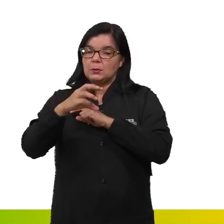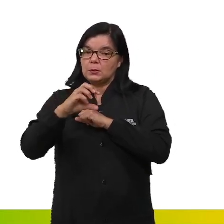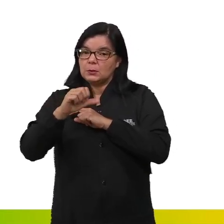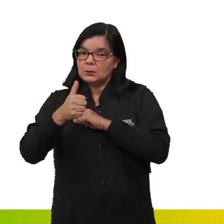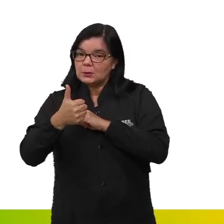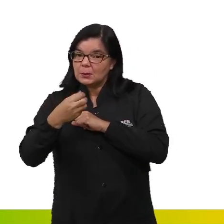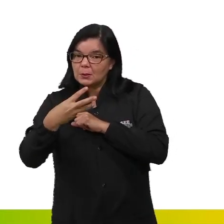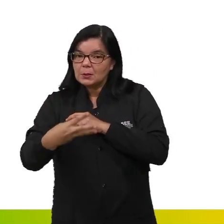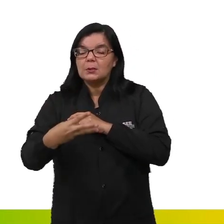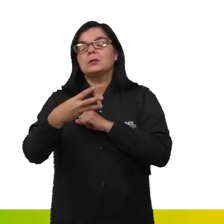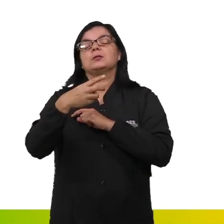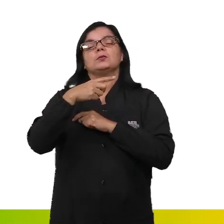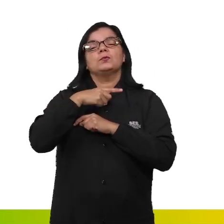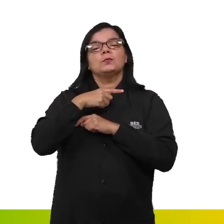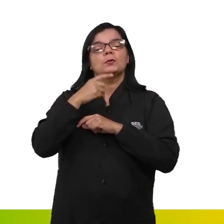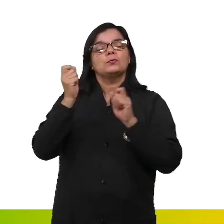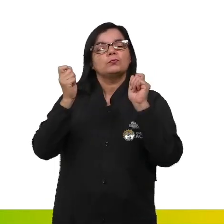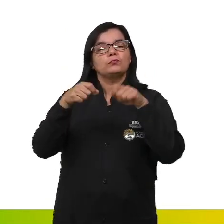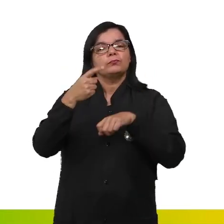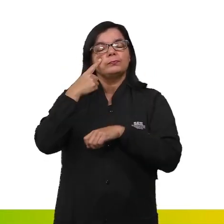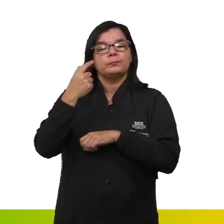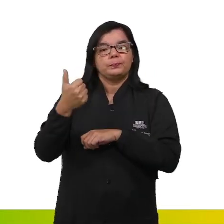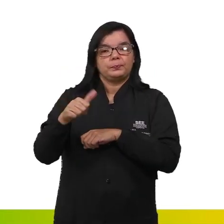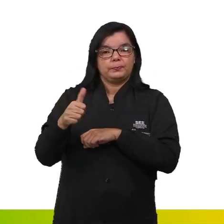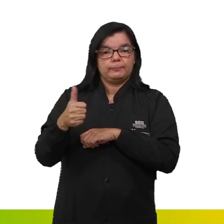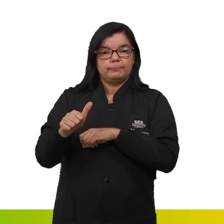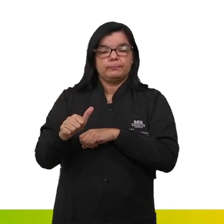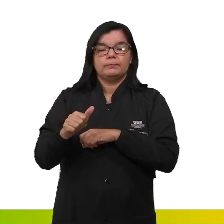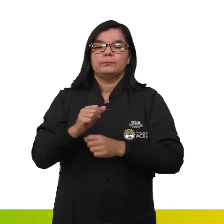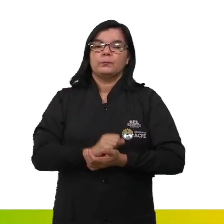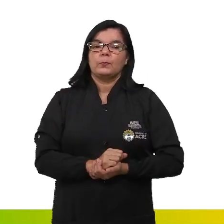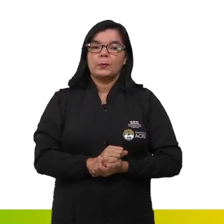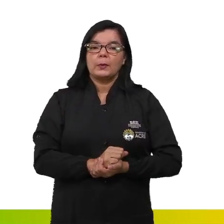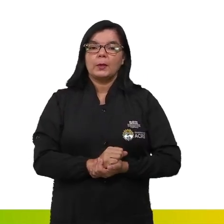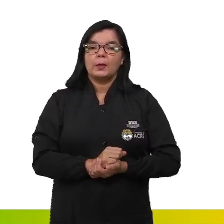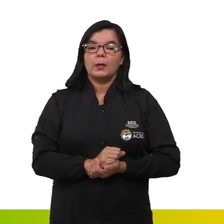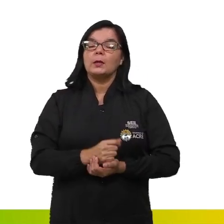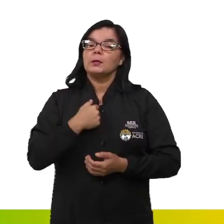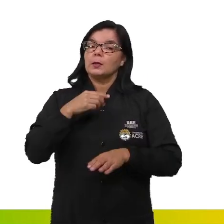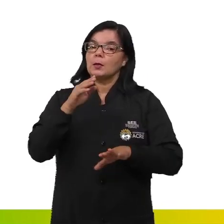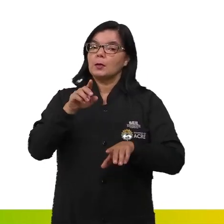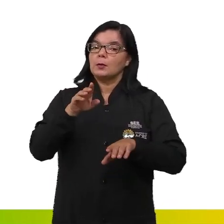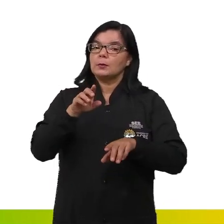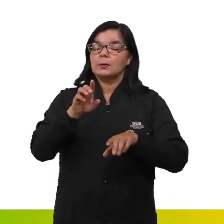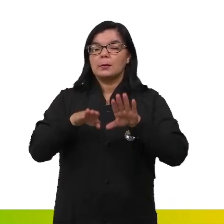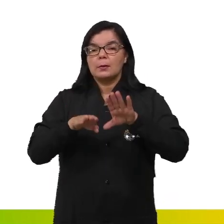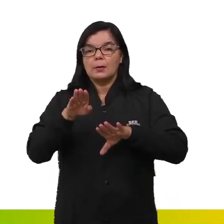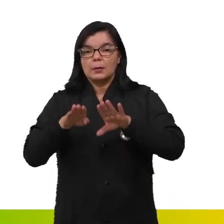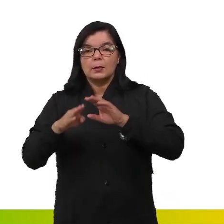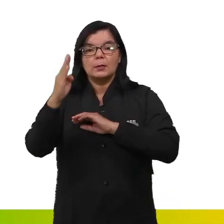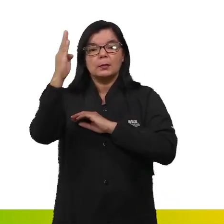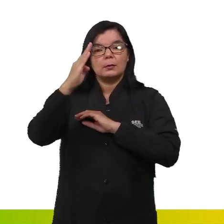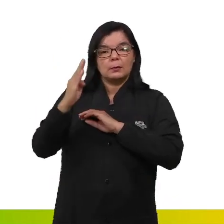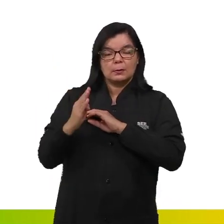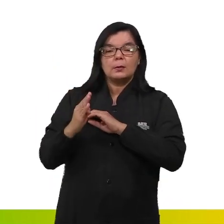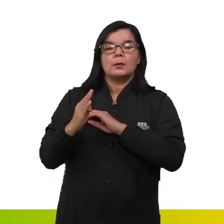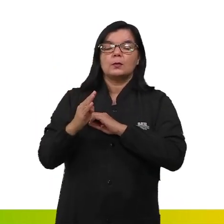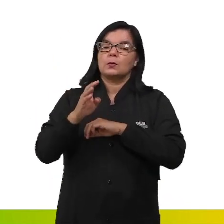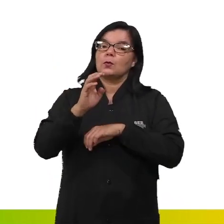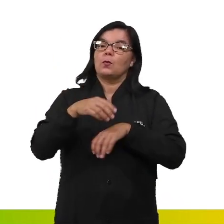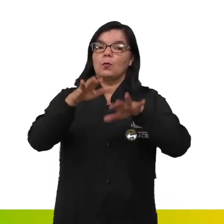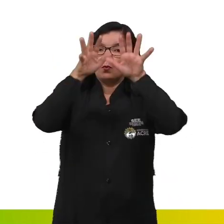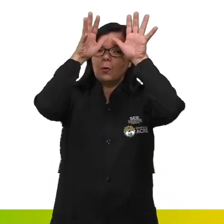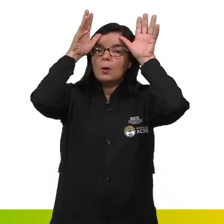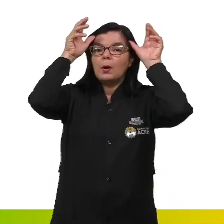0,413. O que a gente pode avaliar aqui, pessoal? Que em relação ao Brasil, o